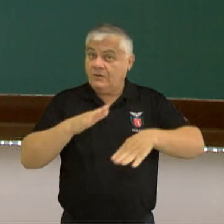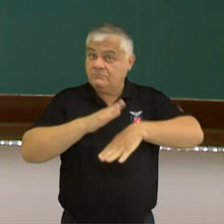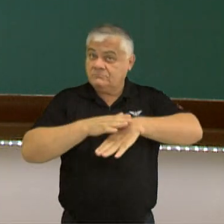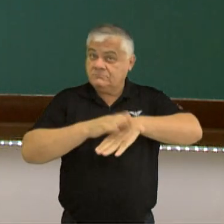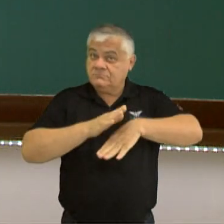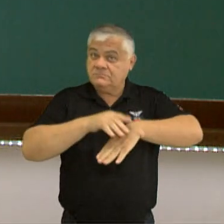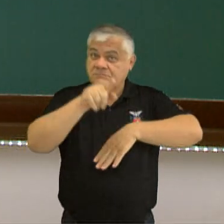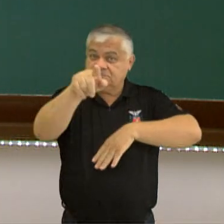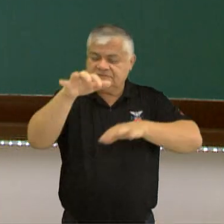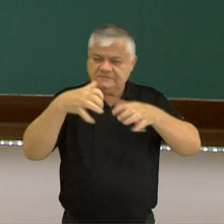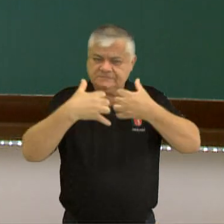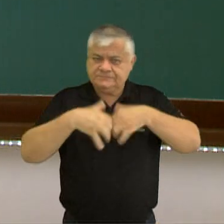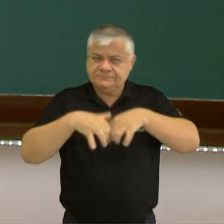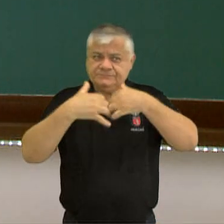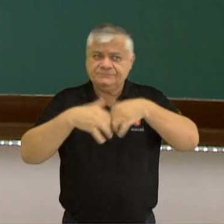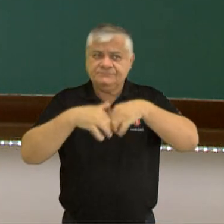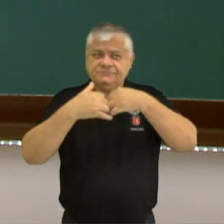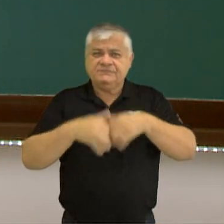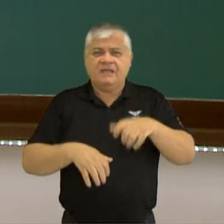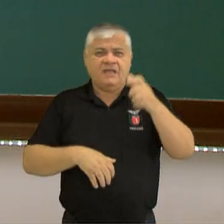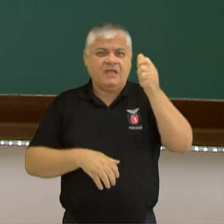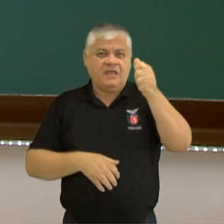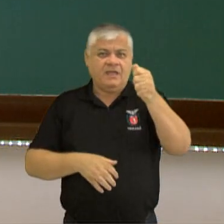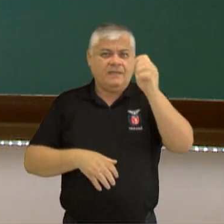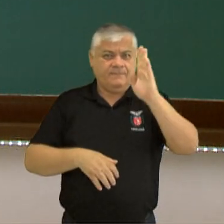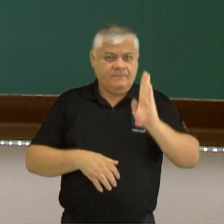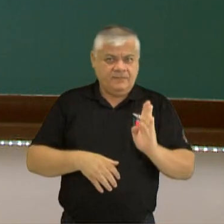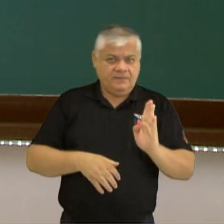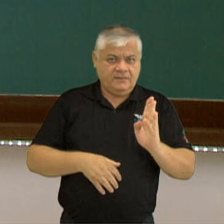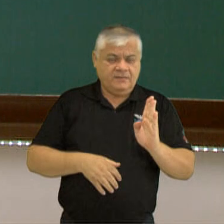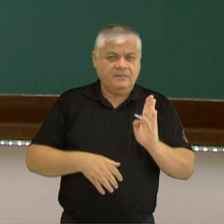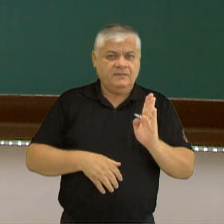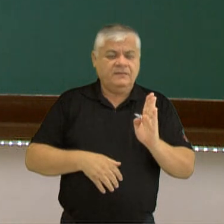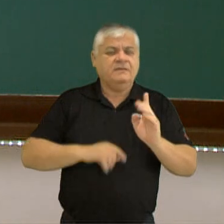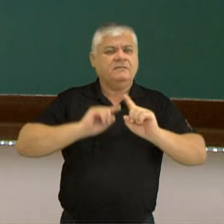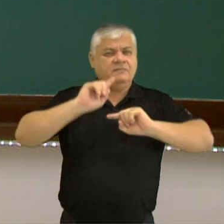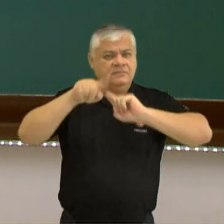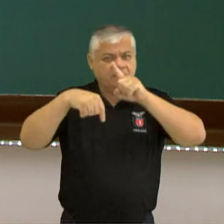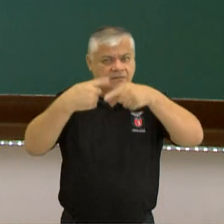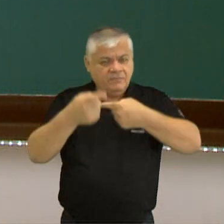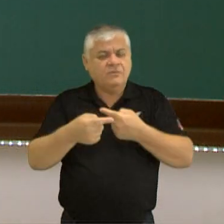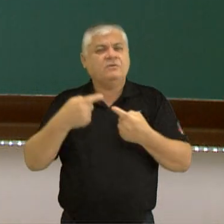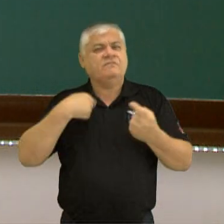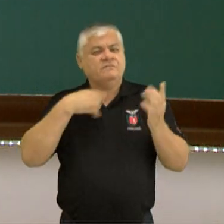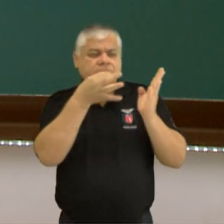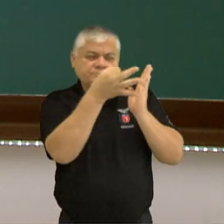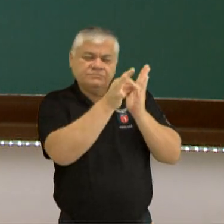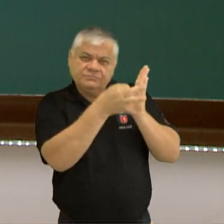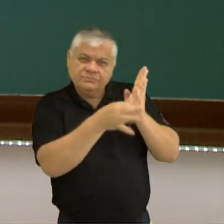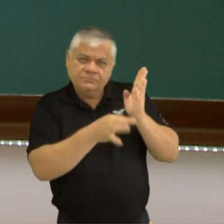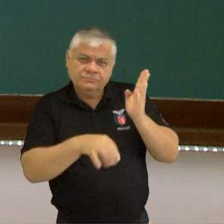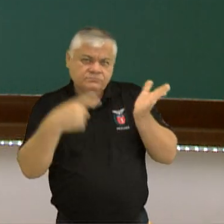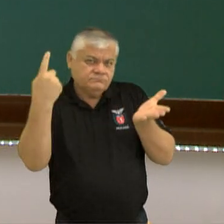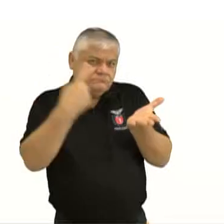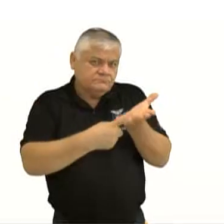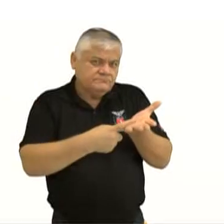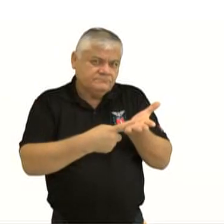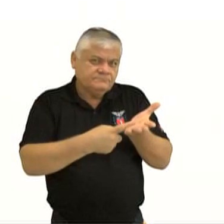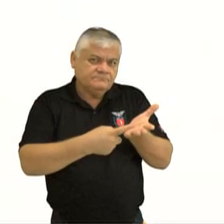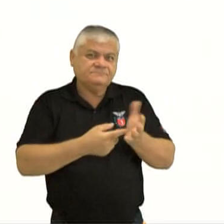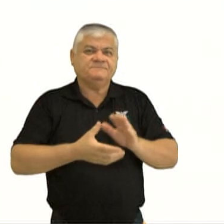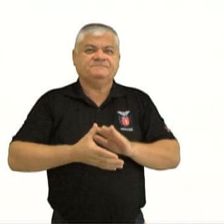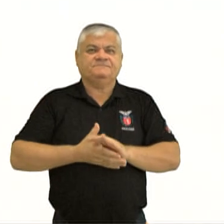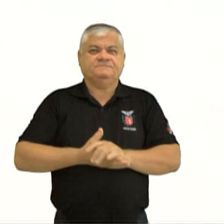pensar sobre essas duas proposições aqui e, a seguir, nós vamos conferir isso. Combinado?